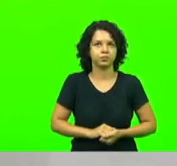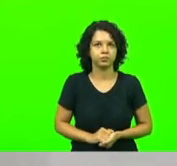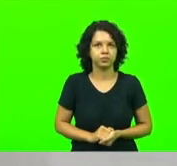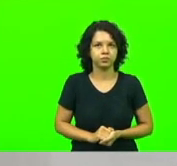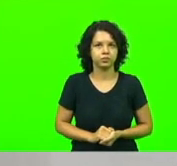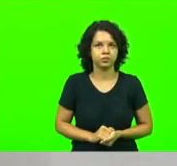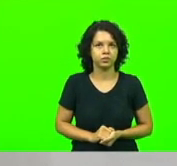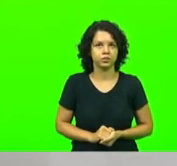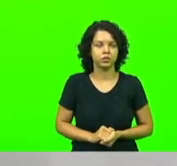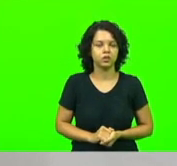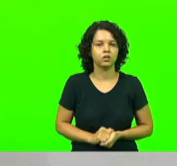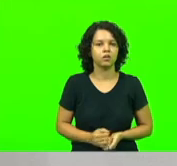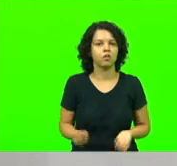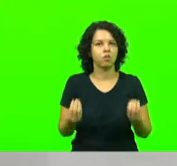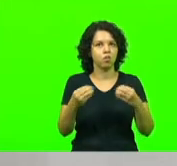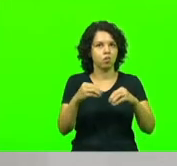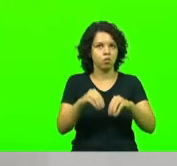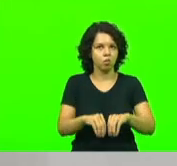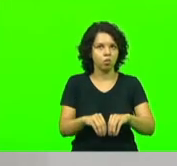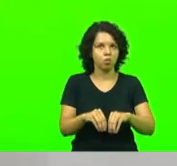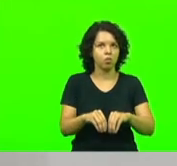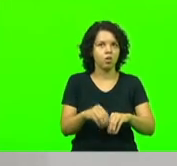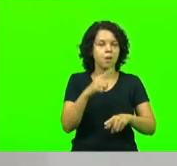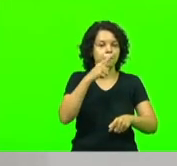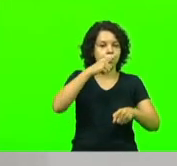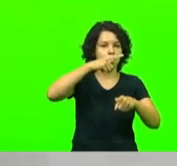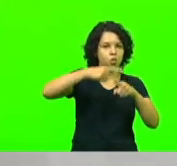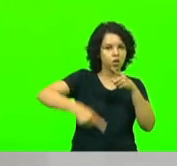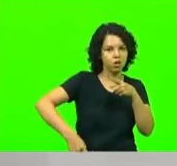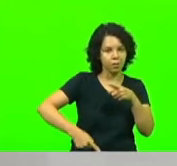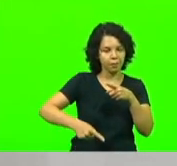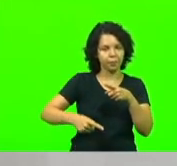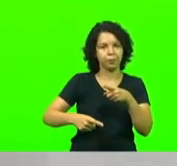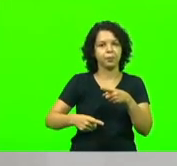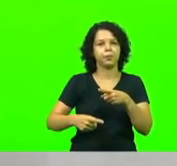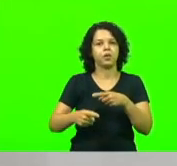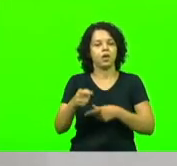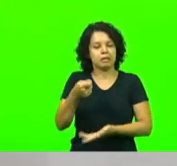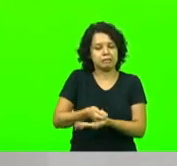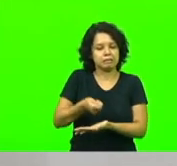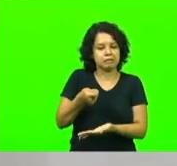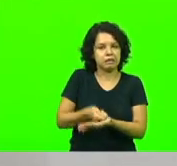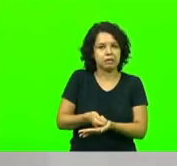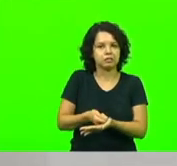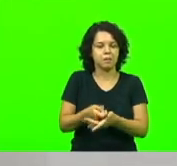que proíbe a implementação e exigência de passaporte da vacina contra o Covid.